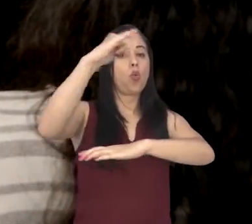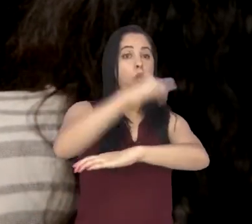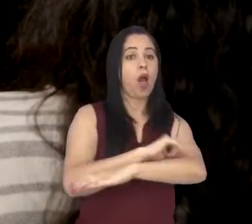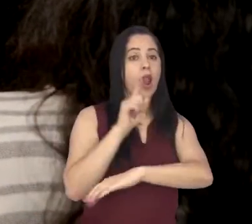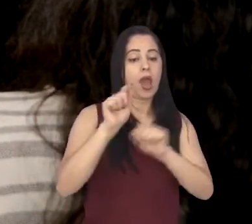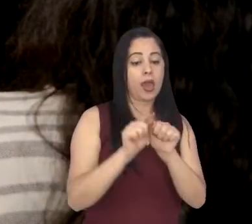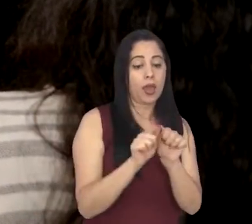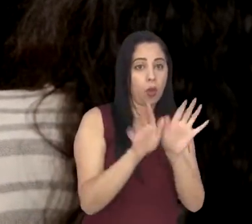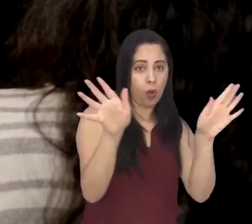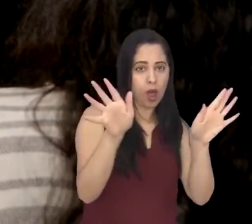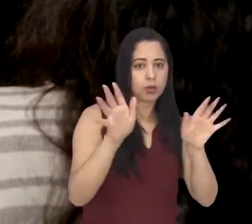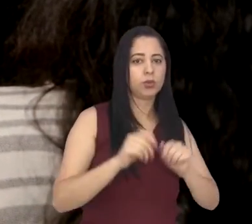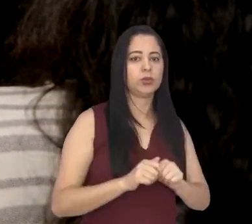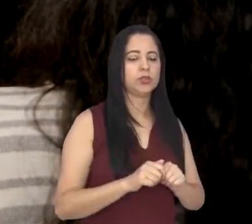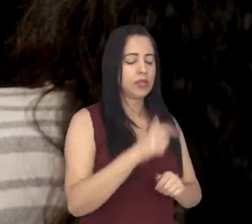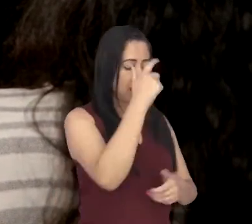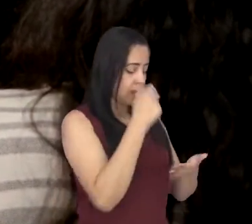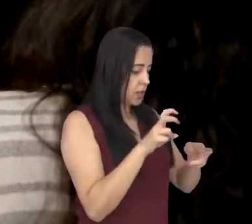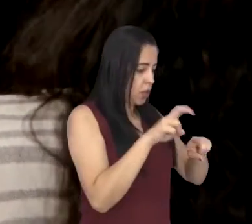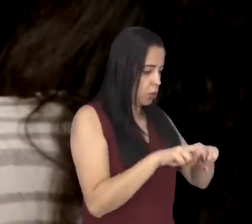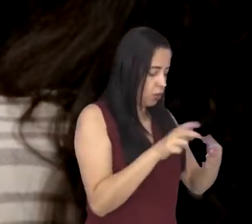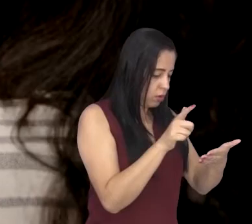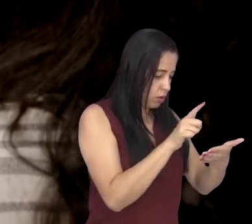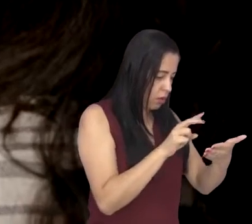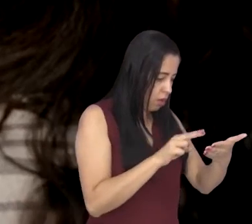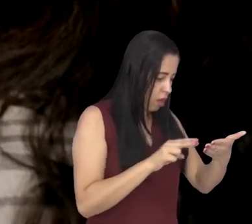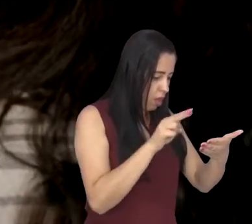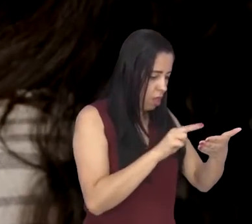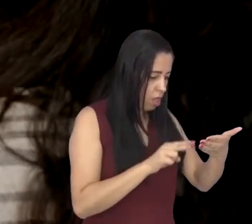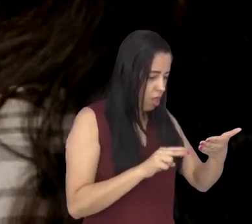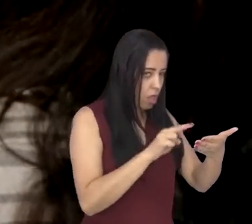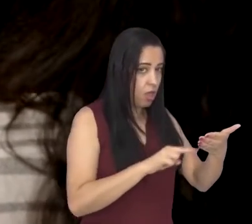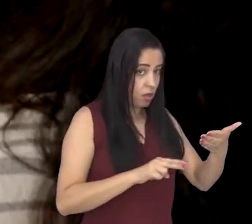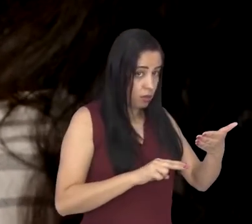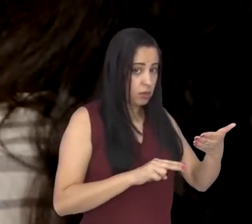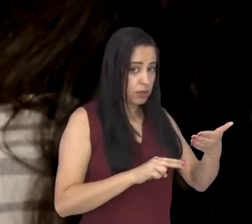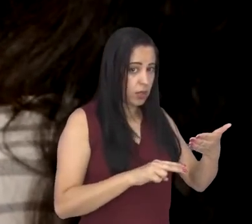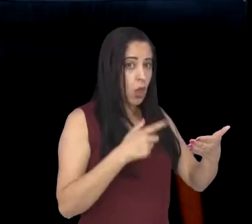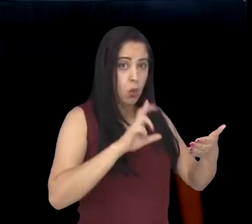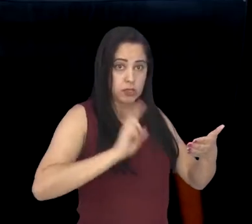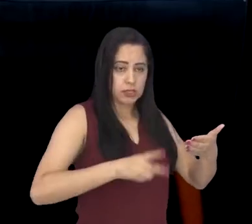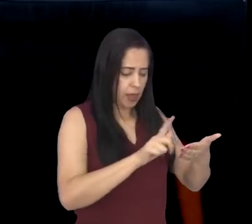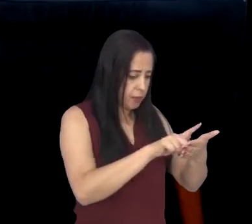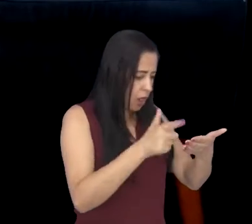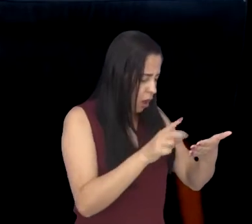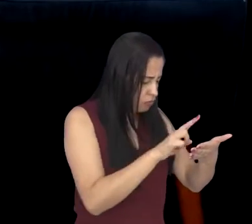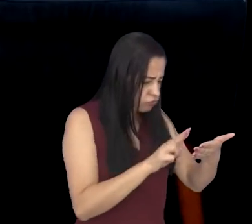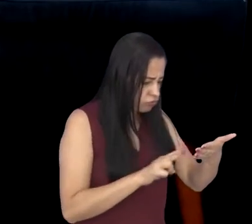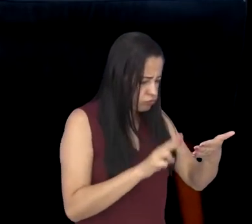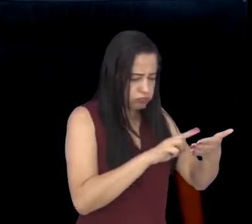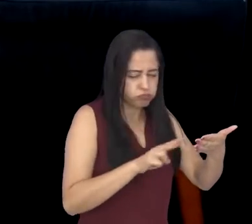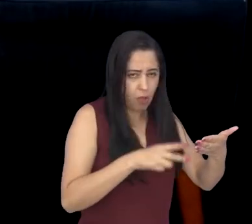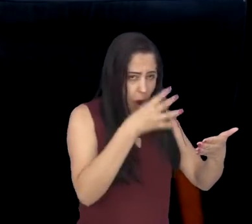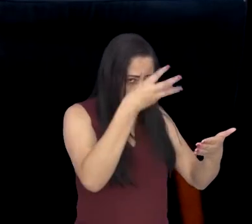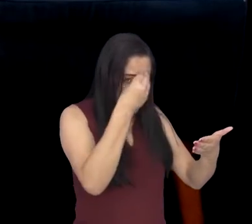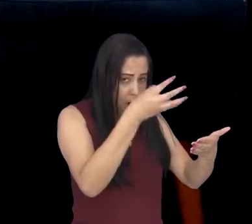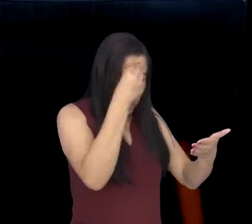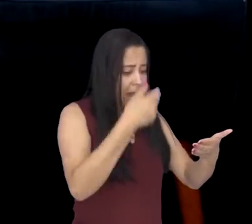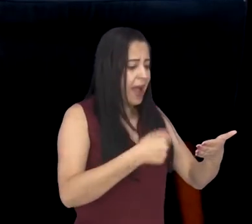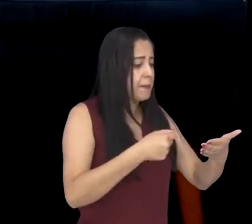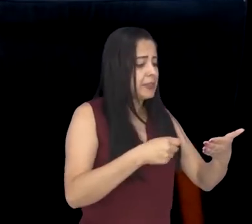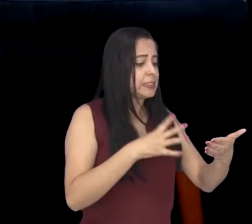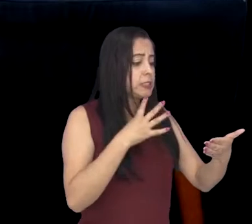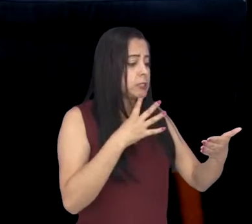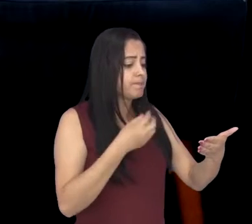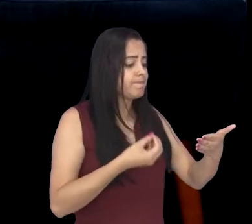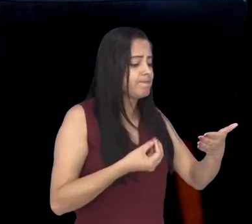Guarulhos. Eu lá, o Juarez, ia chegar às 11 da manhã, eu já estava lá lendo o jornal. Porque eu ficava lá, vão ter que me chamar uma